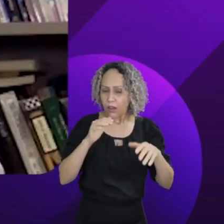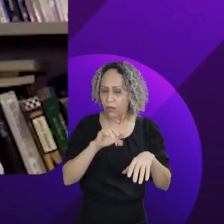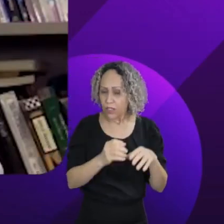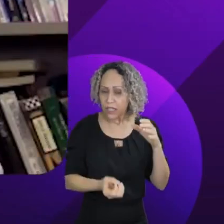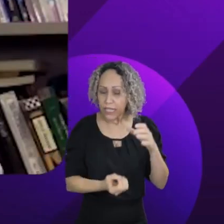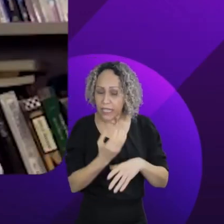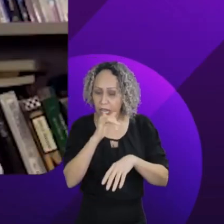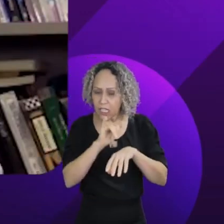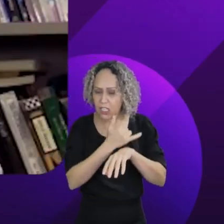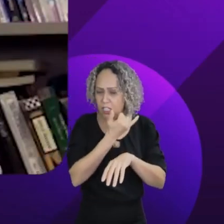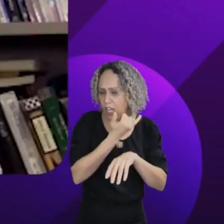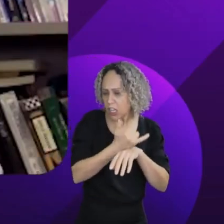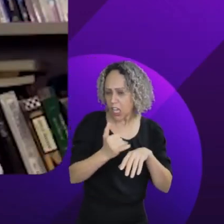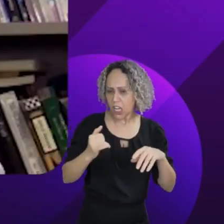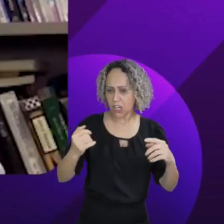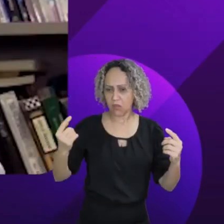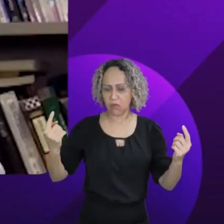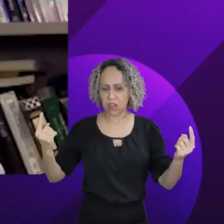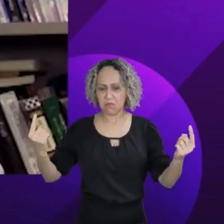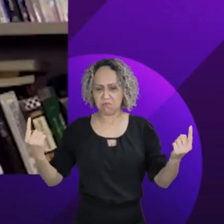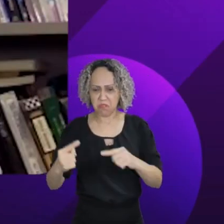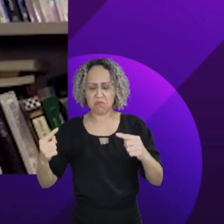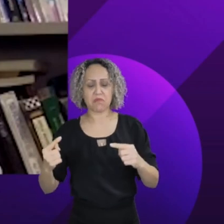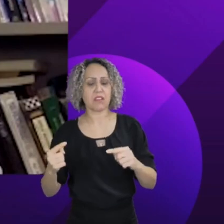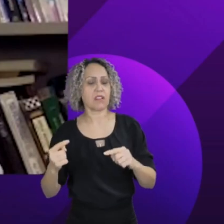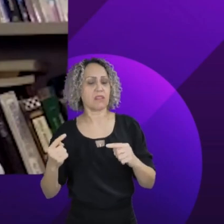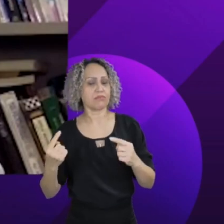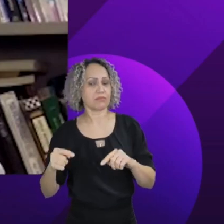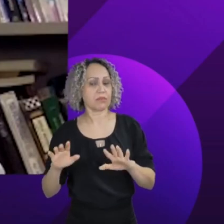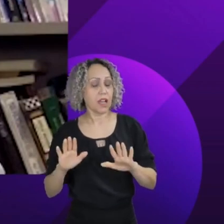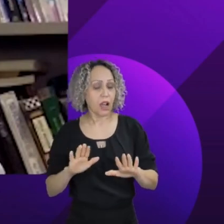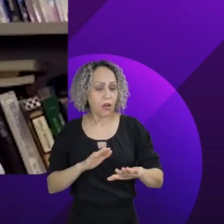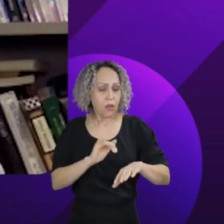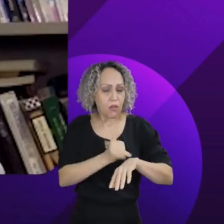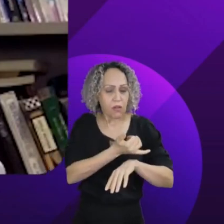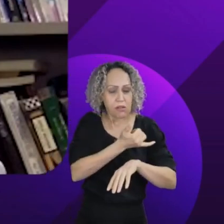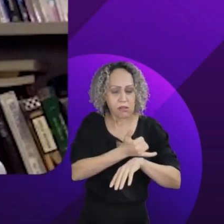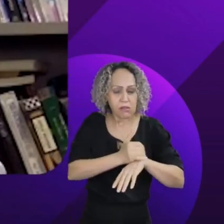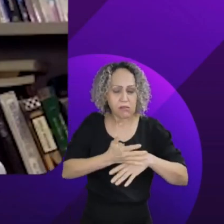para as suas candidaturas, né, no